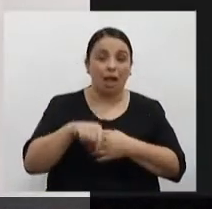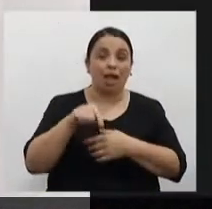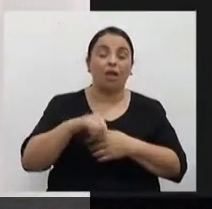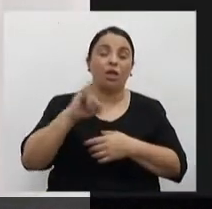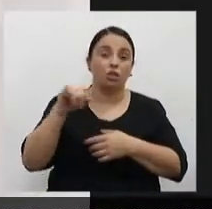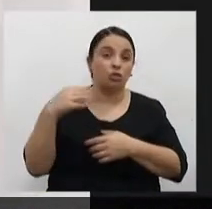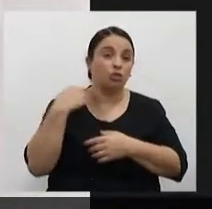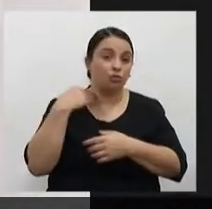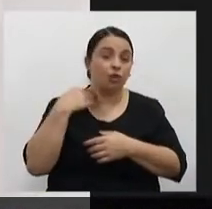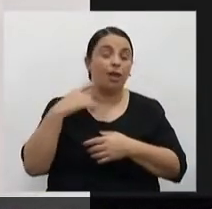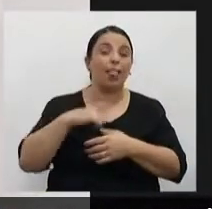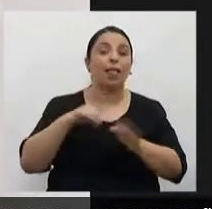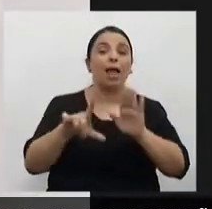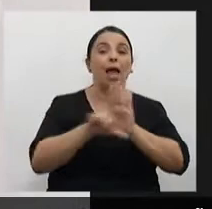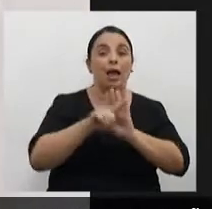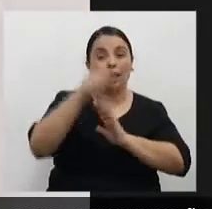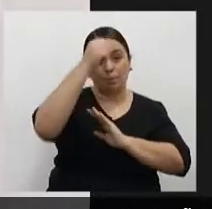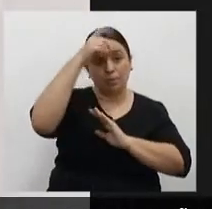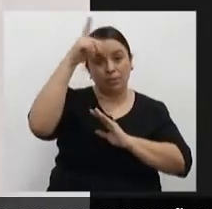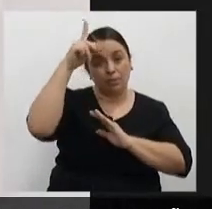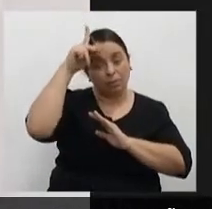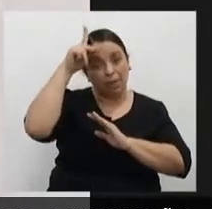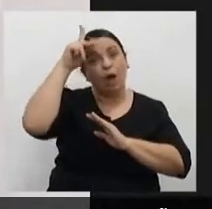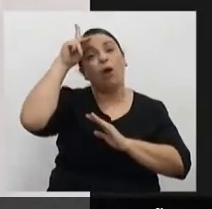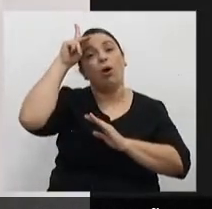tem a Lei Municipal